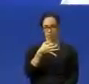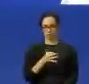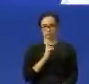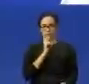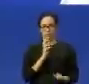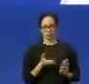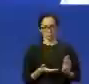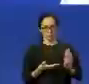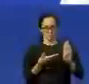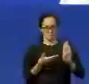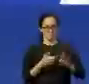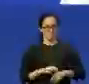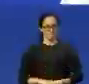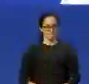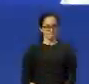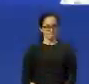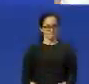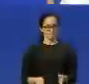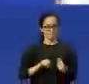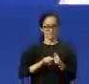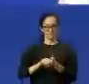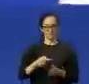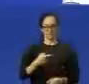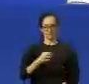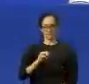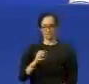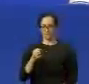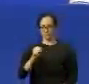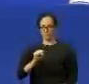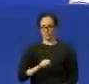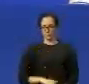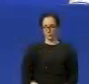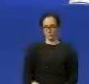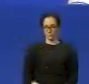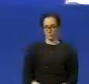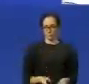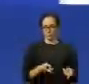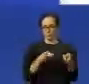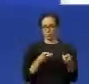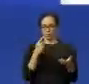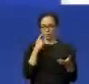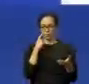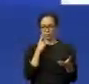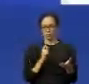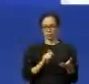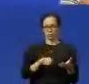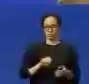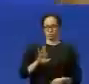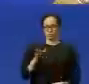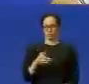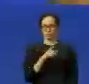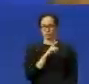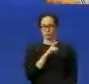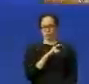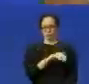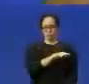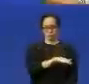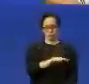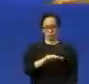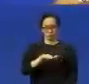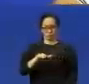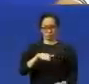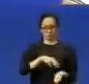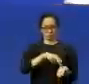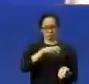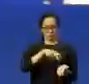alternativa B. Na questão 108, uma questão de mecânica, em que nós temos uma criança que pula,